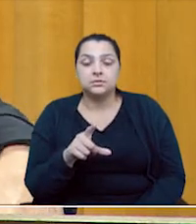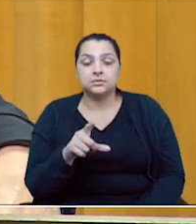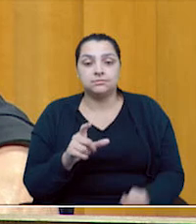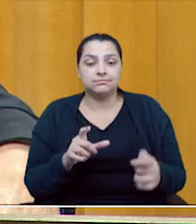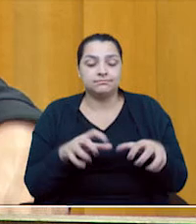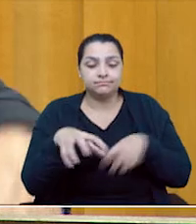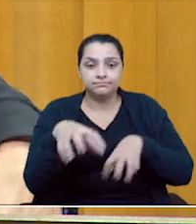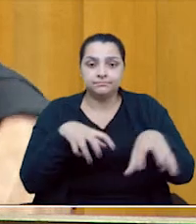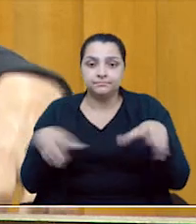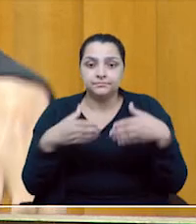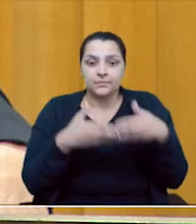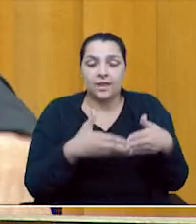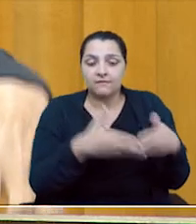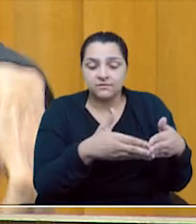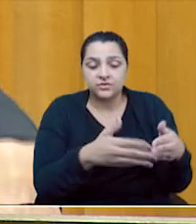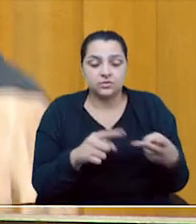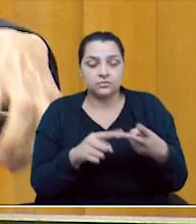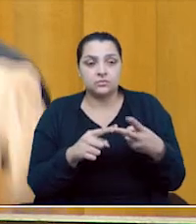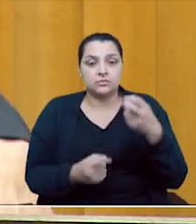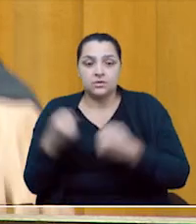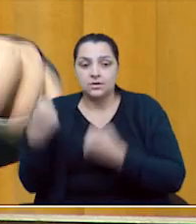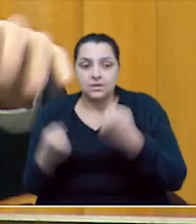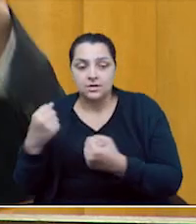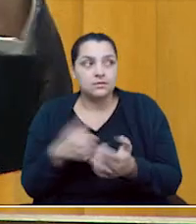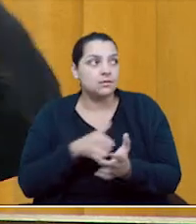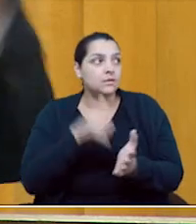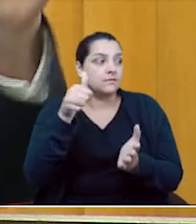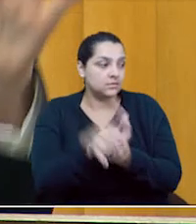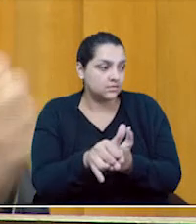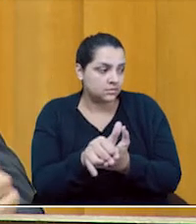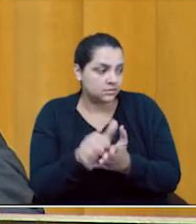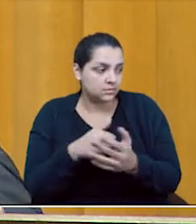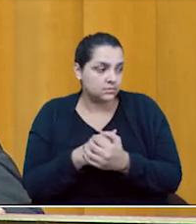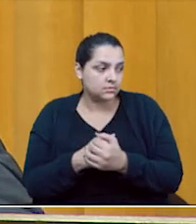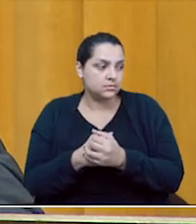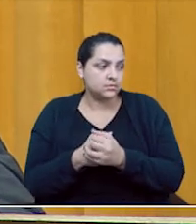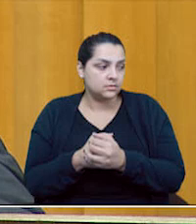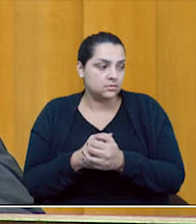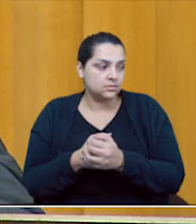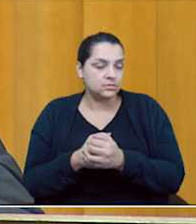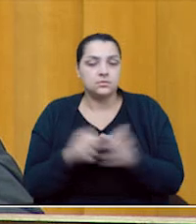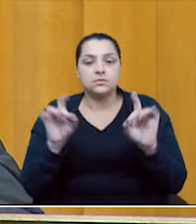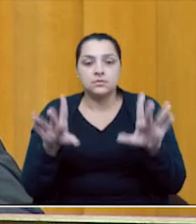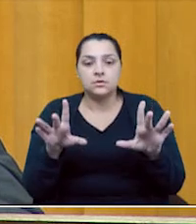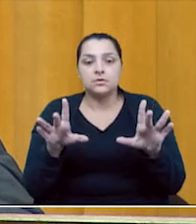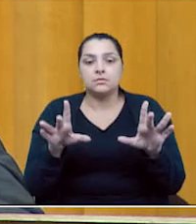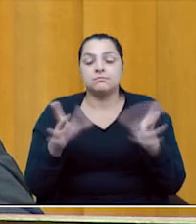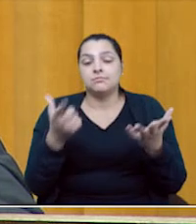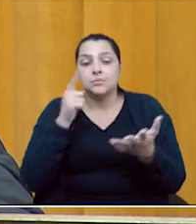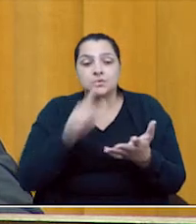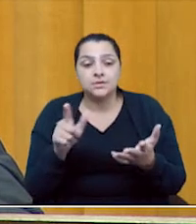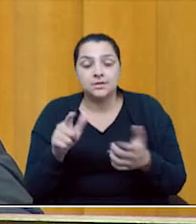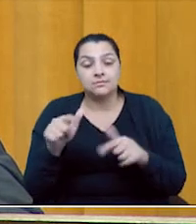navio, é carro, é avião, helicóptero, jumento, enfim, você só chega lá assim. E os servidores e magistrados que estão